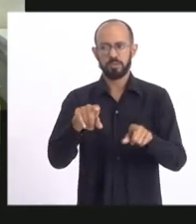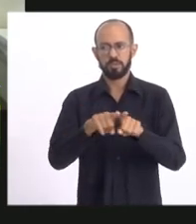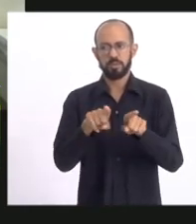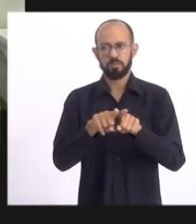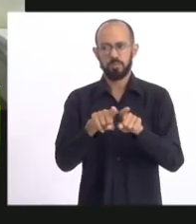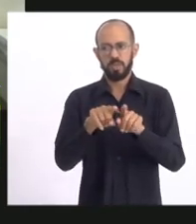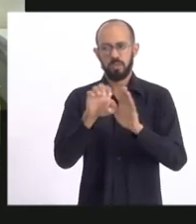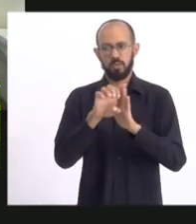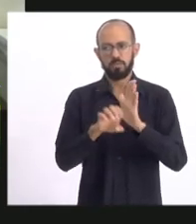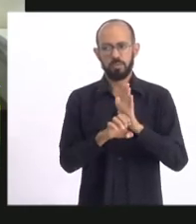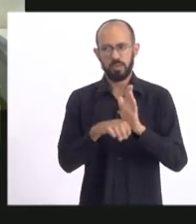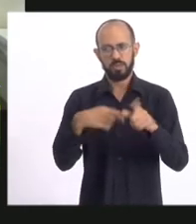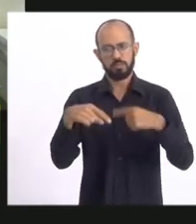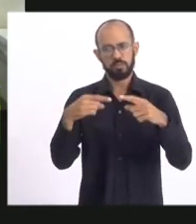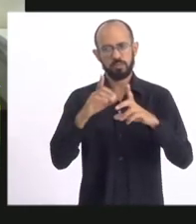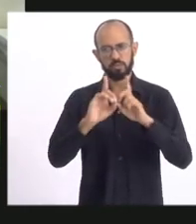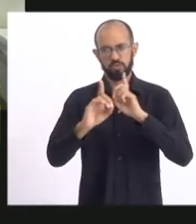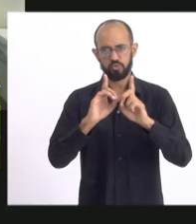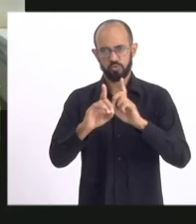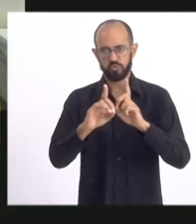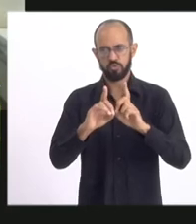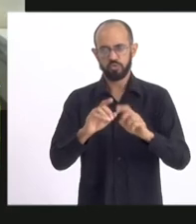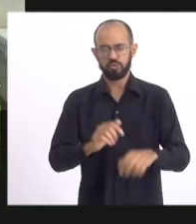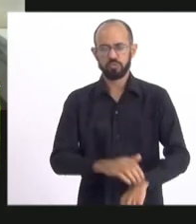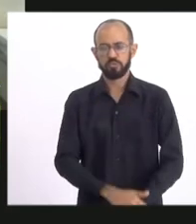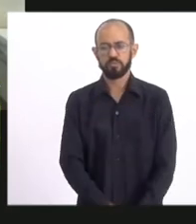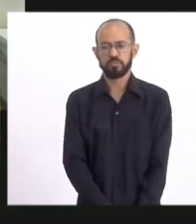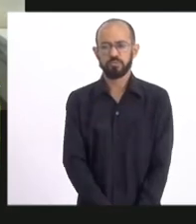depois a gente discute o projeto. Tá.